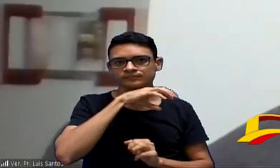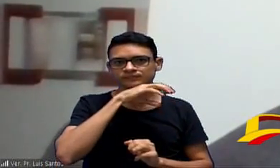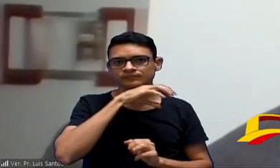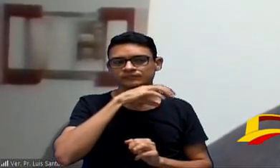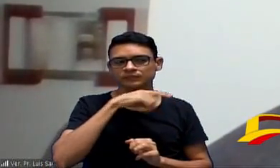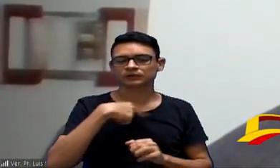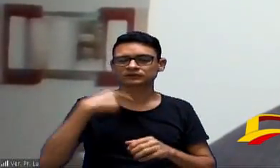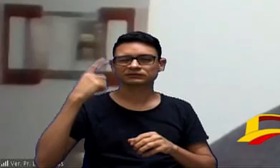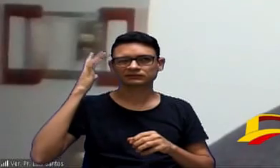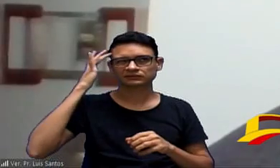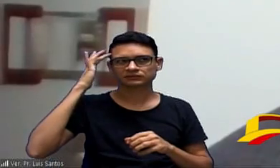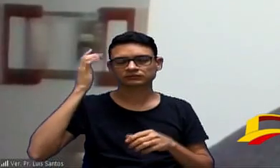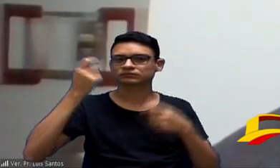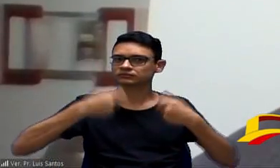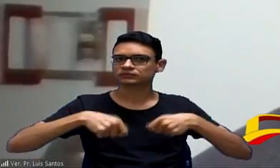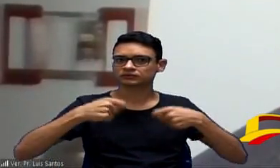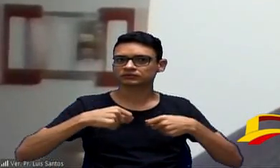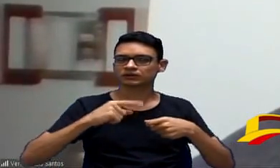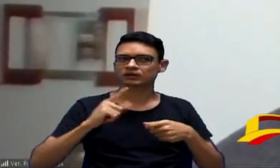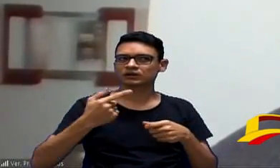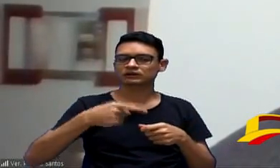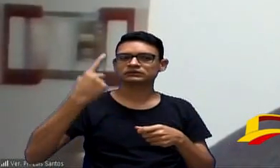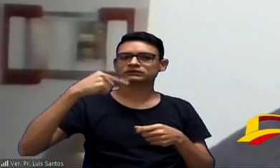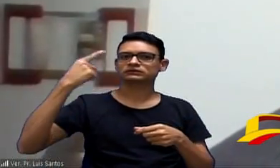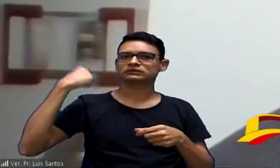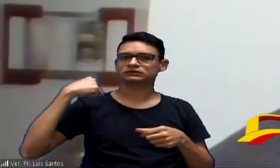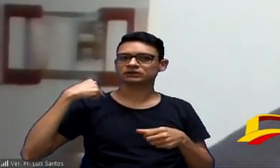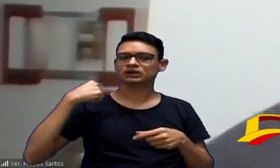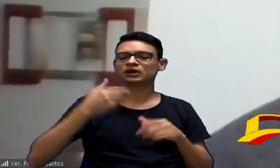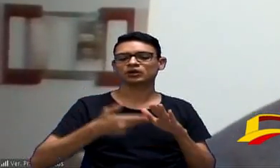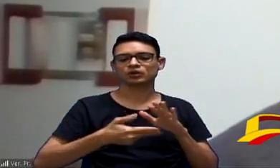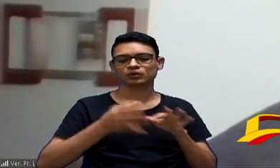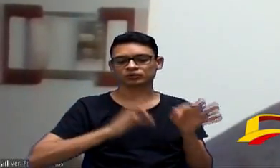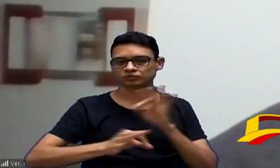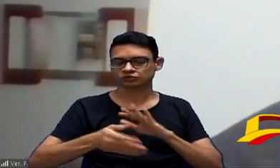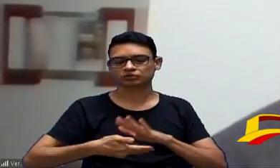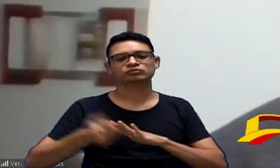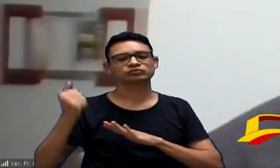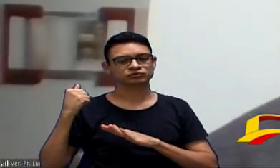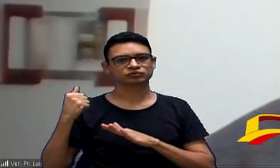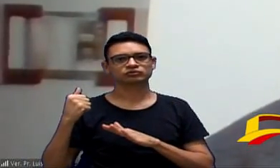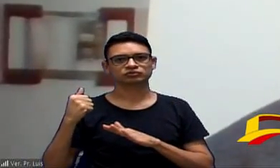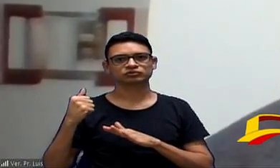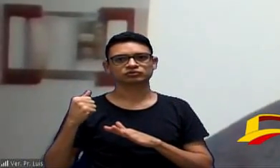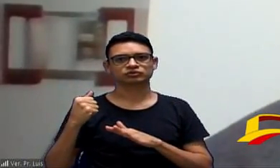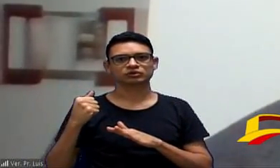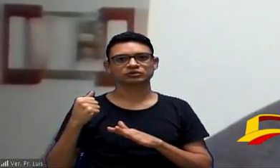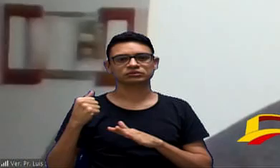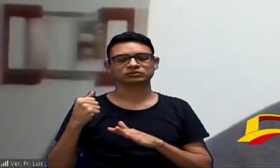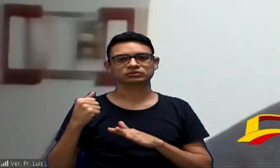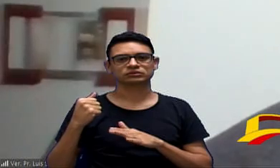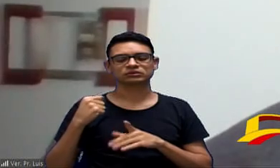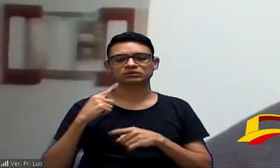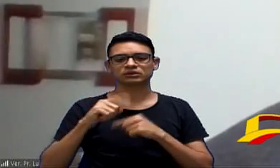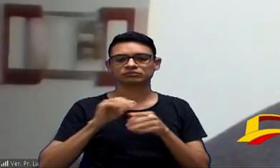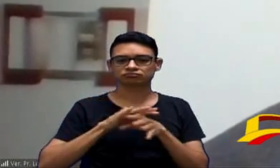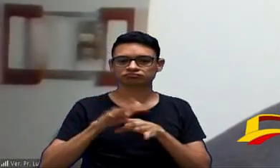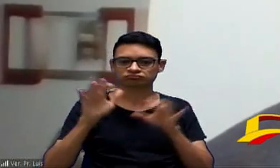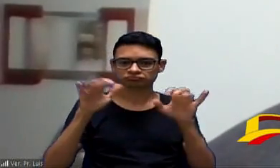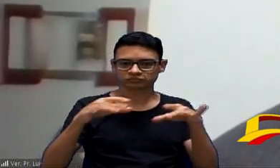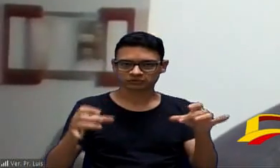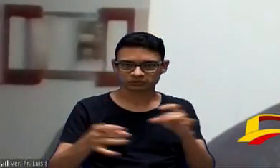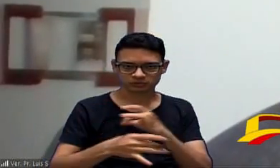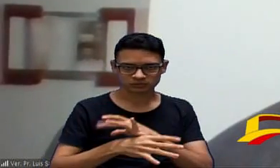Então, naquela ocasião, eu retirei o projeto, conforme eu havia dado minha palavra, depois da audiência, quando